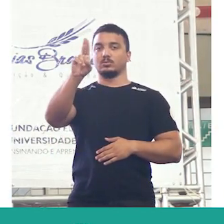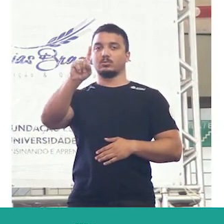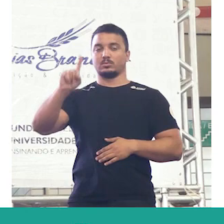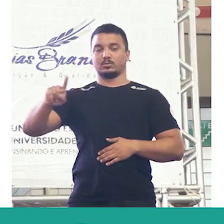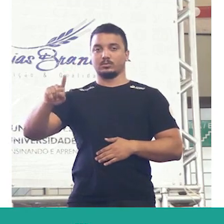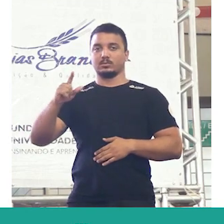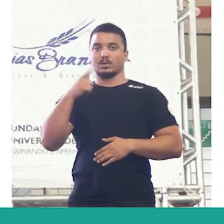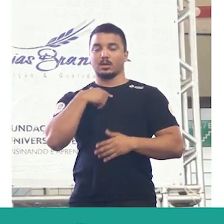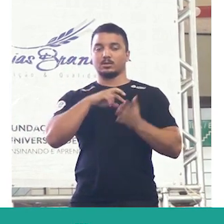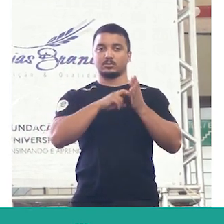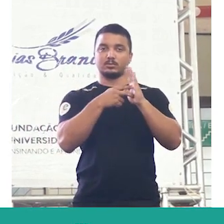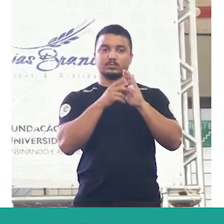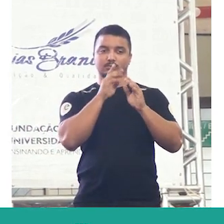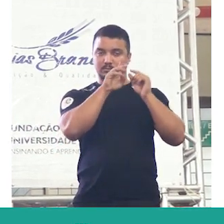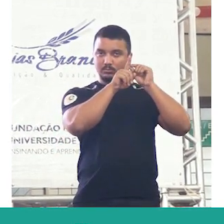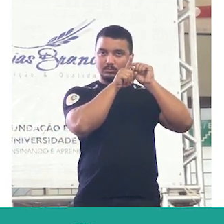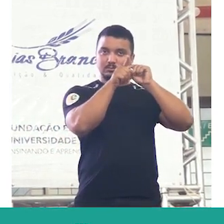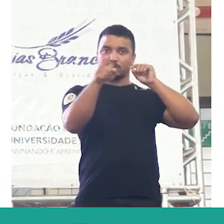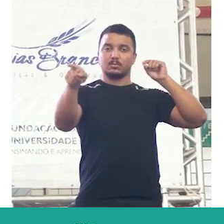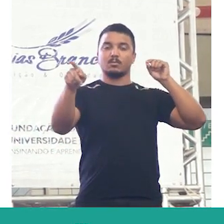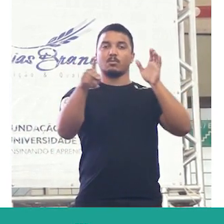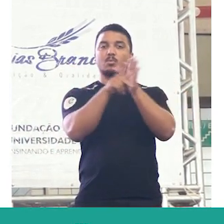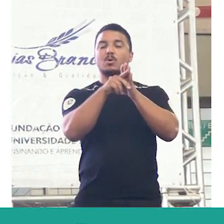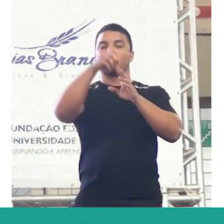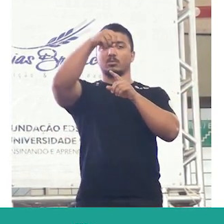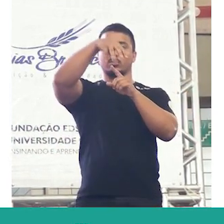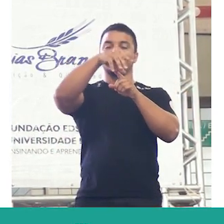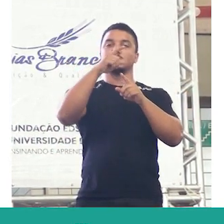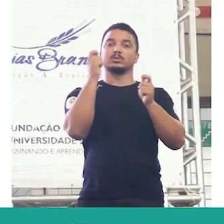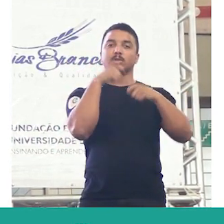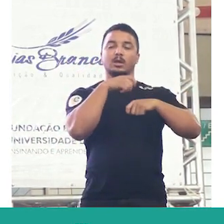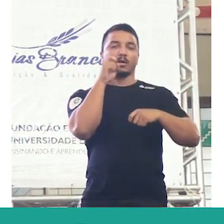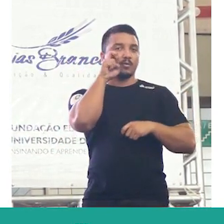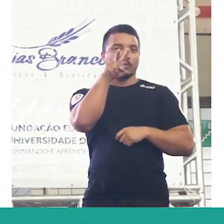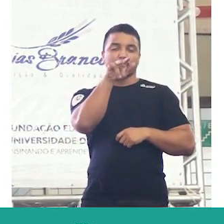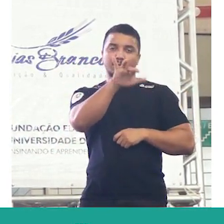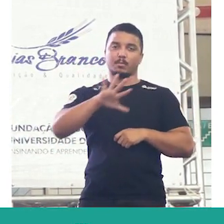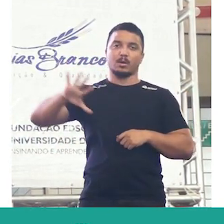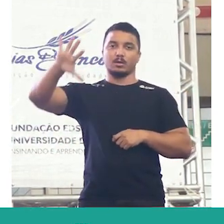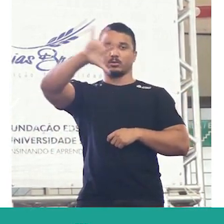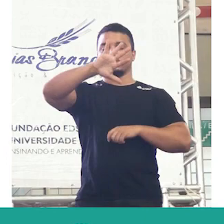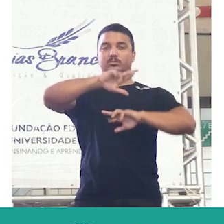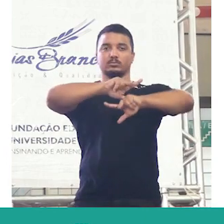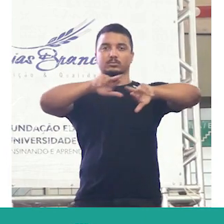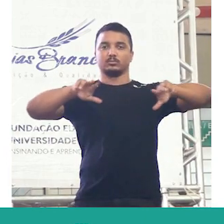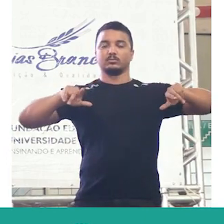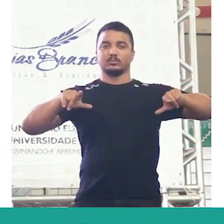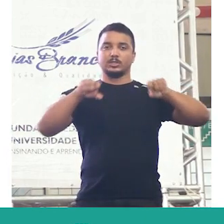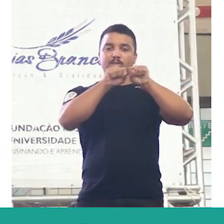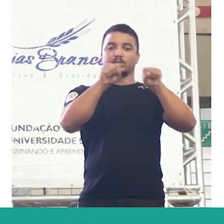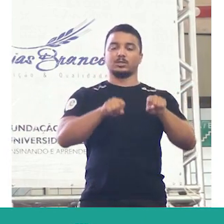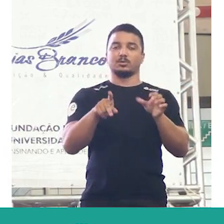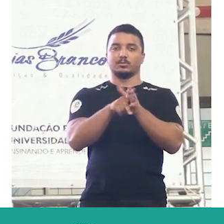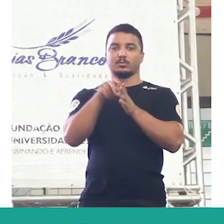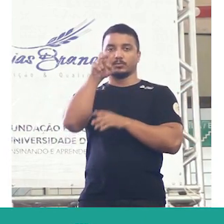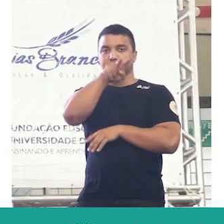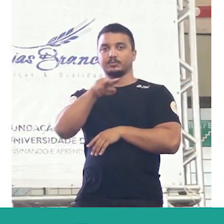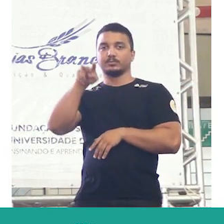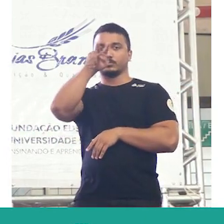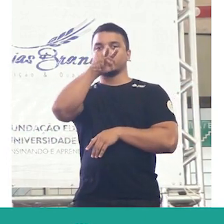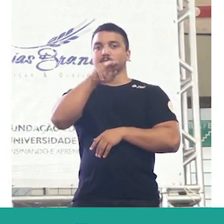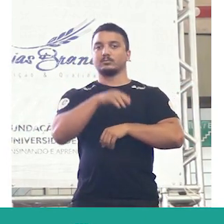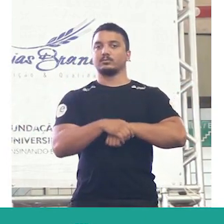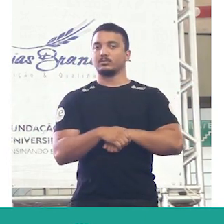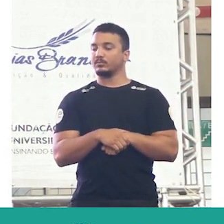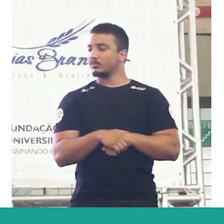que representam o sentido de propagação da luz e auxiliam a construção das imagens de diversos sistemas ópticos. Olhe para